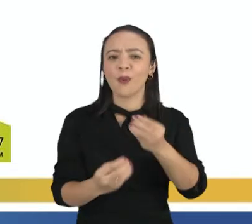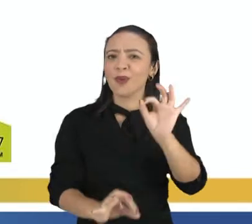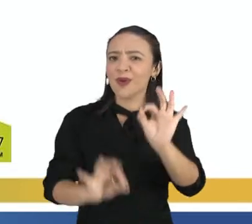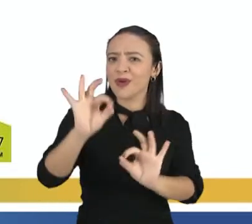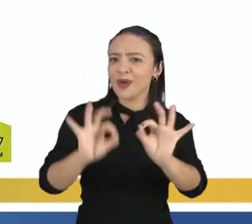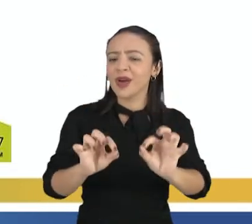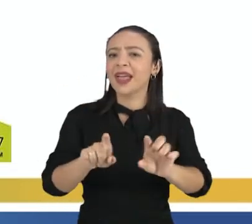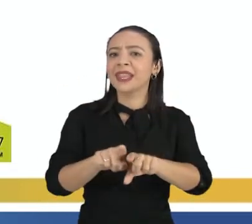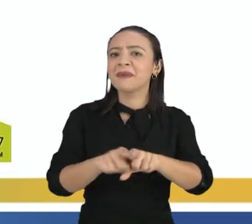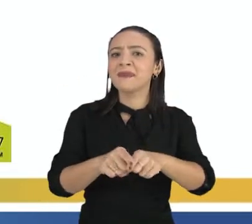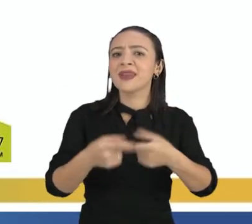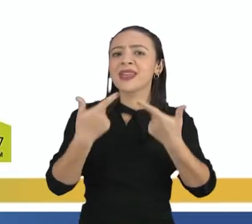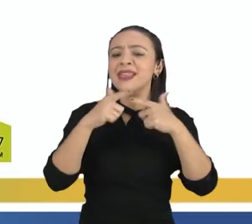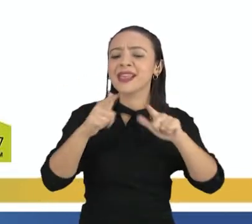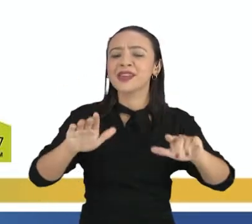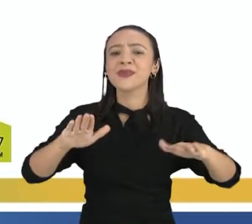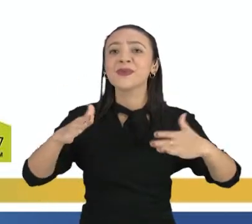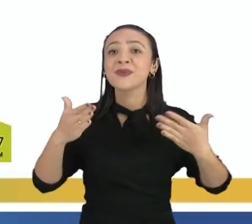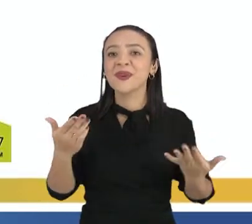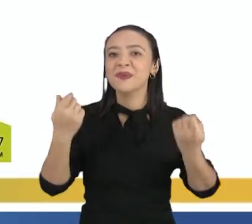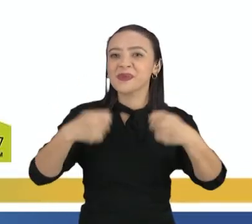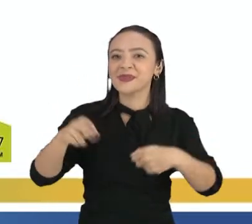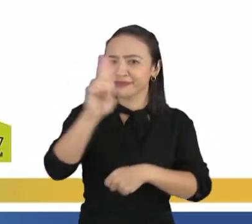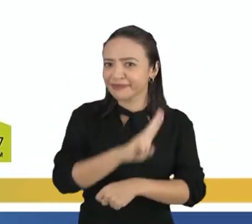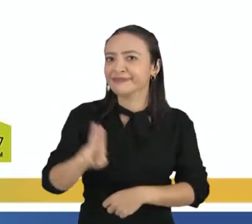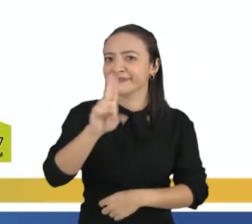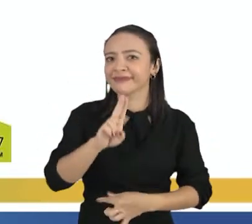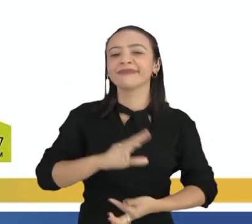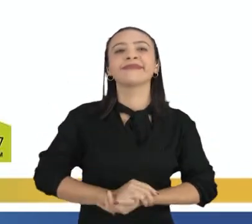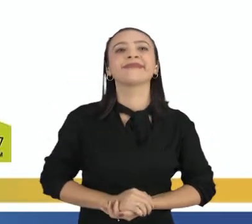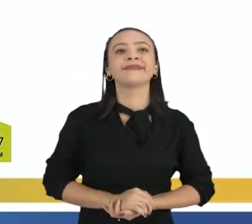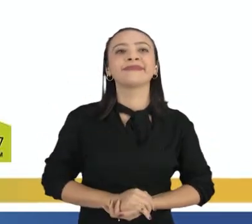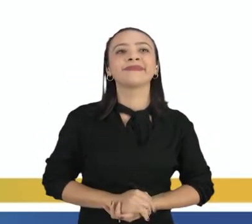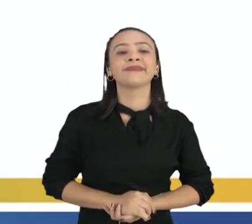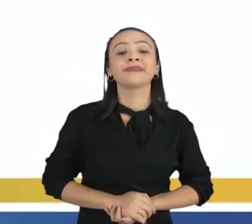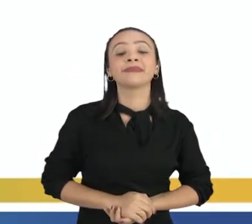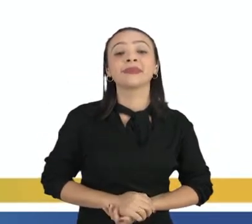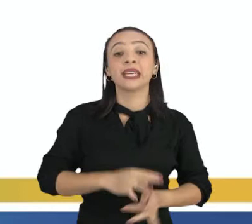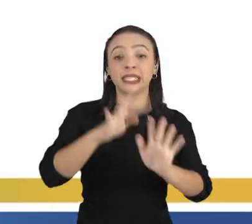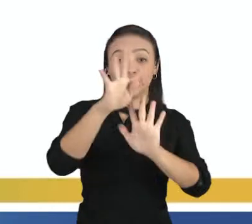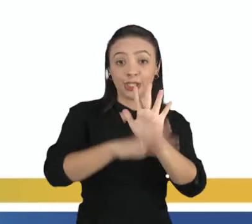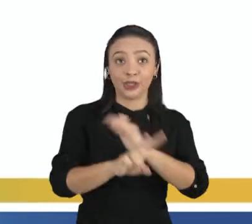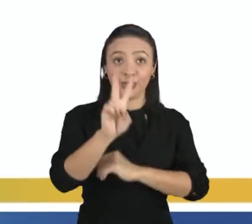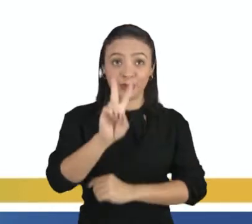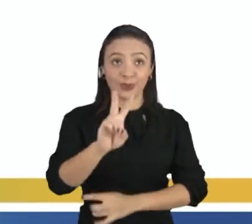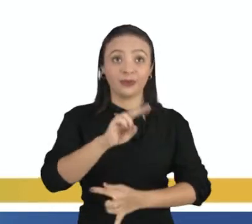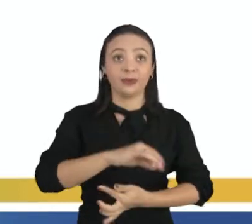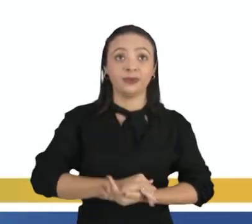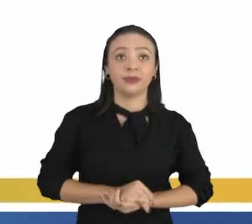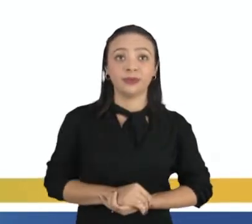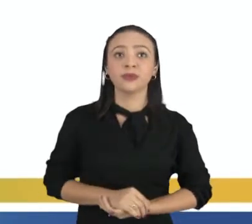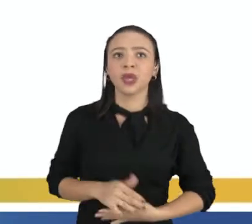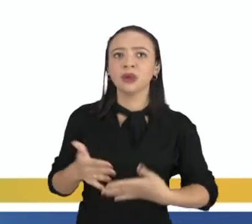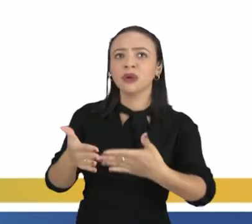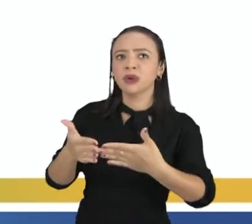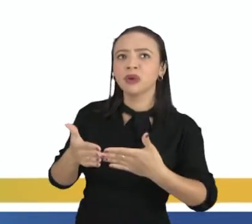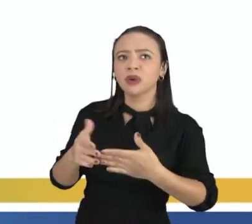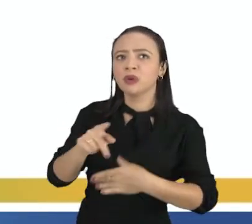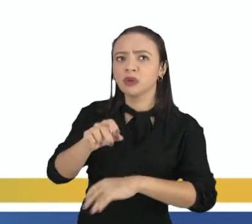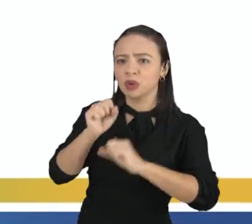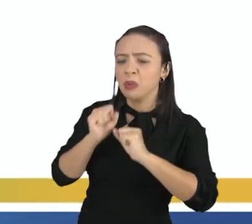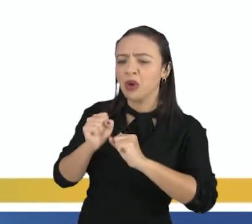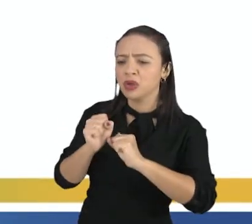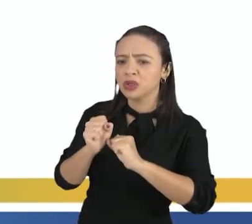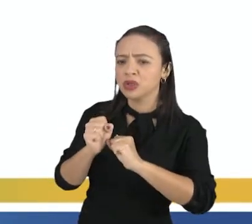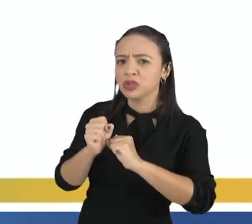composto, as linguagens que ele traz. Agora vamos para o texto 2. Por favor, o